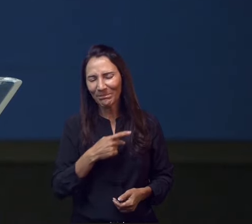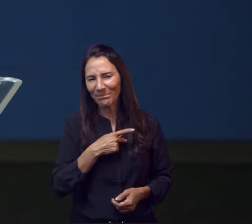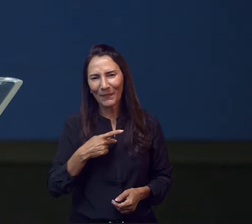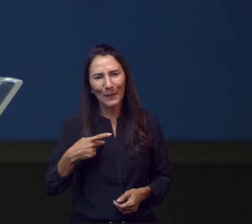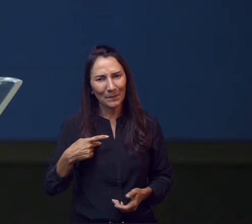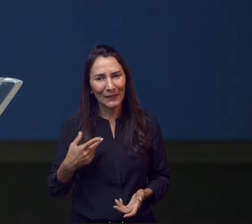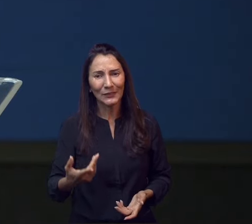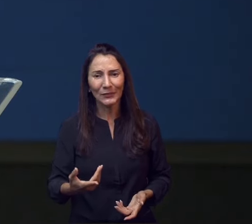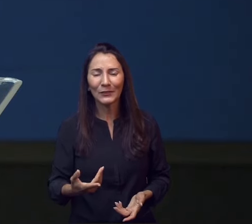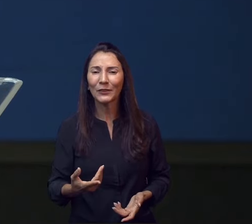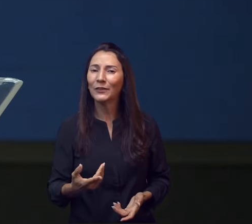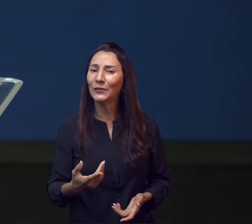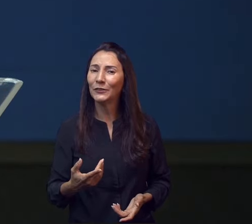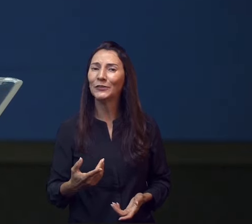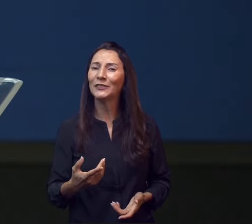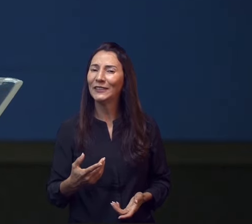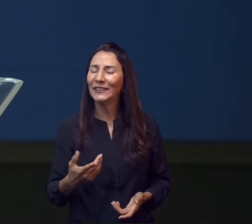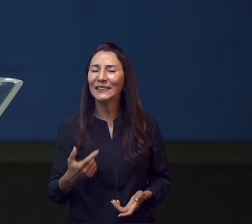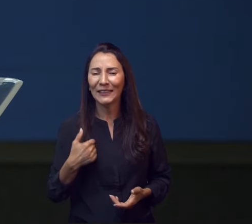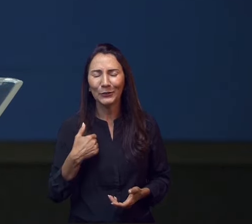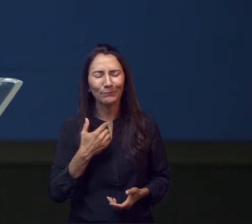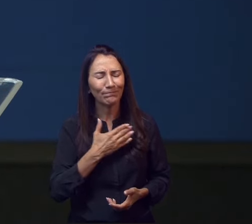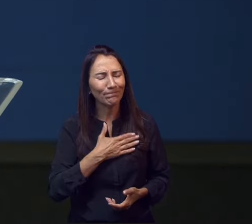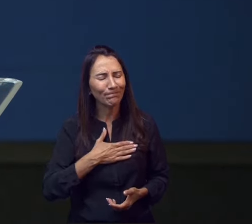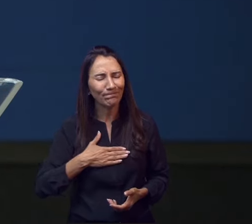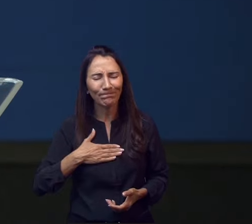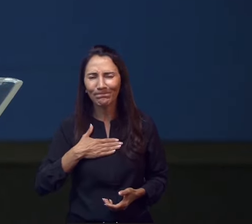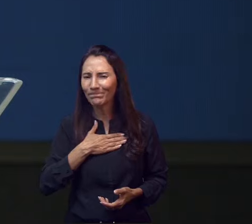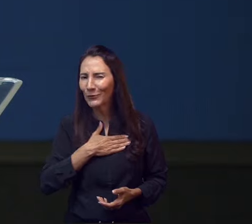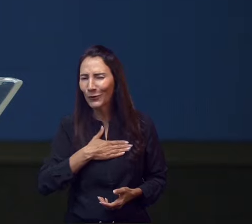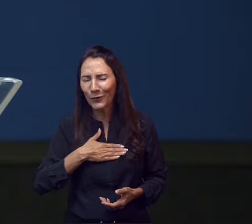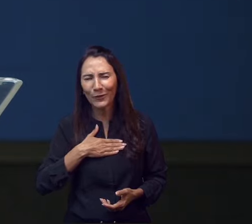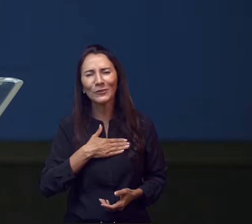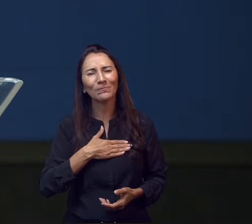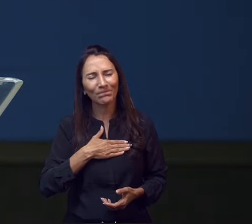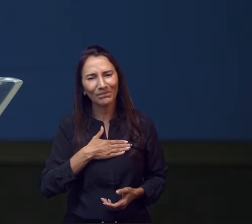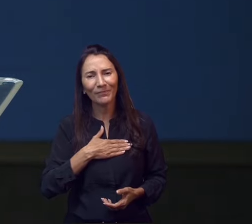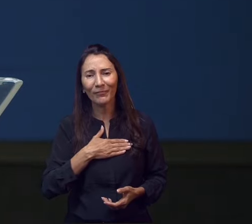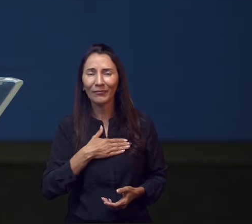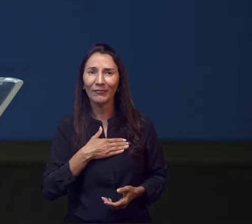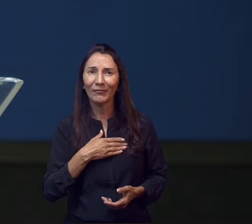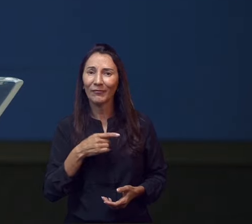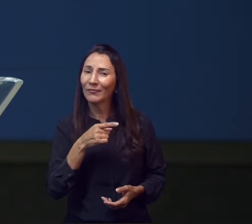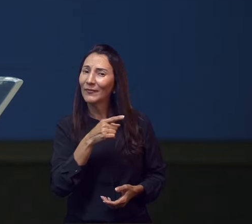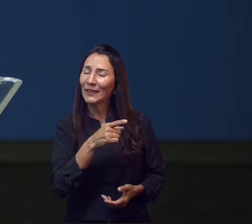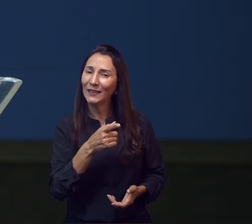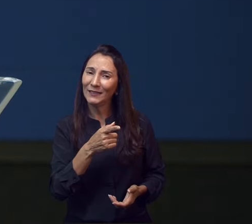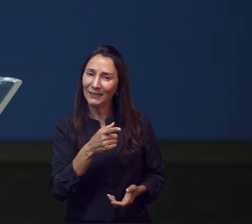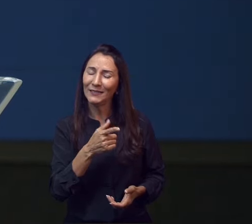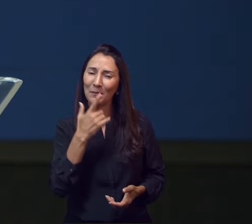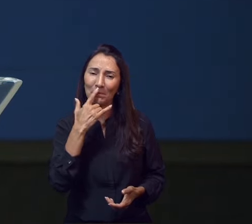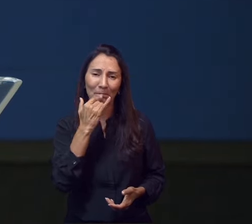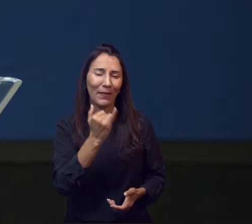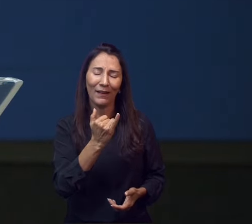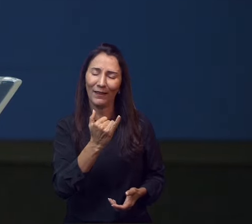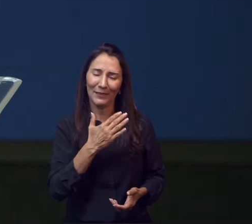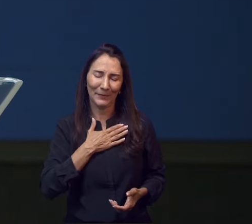tenho em grande estima e consideração chama de pai toma benção inclusive